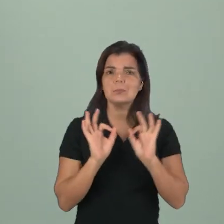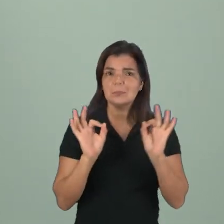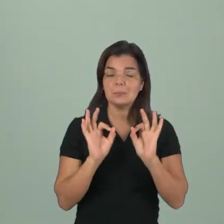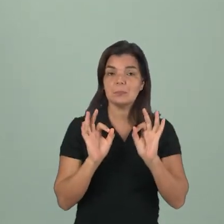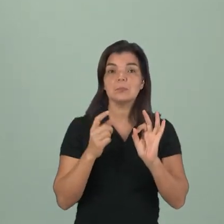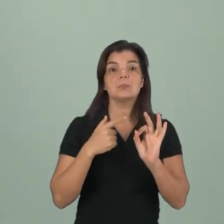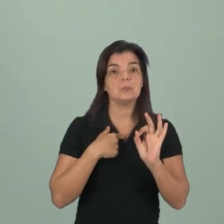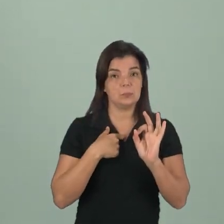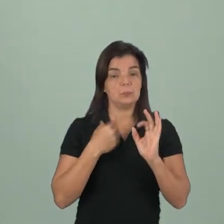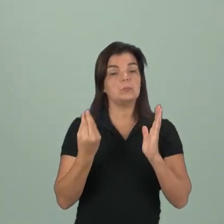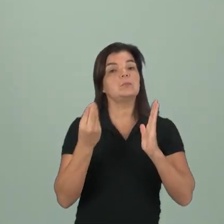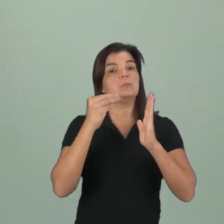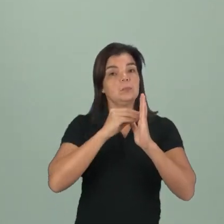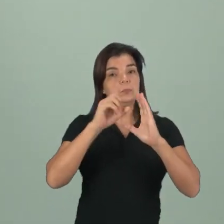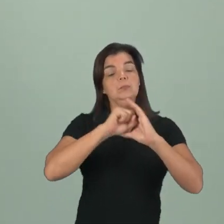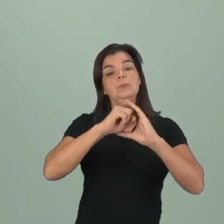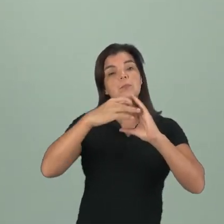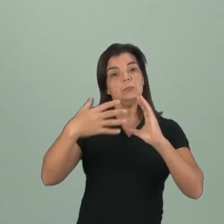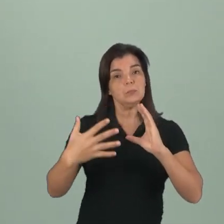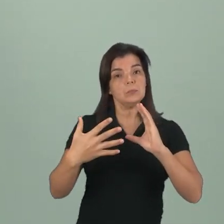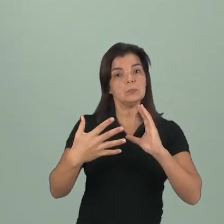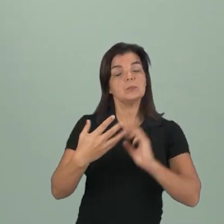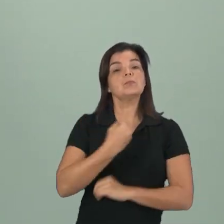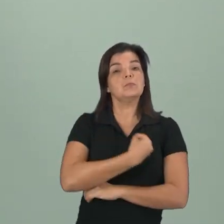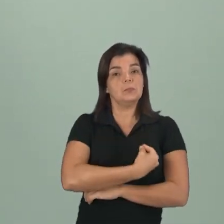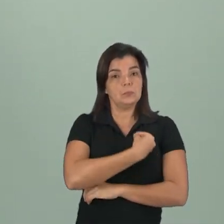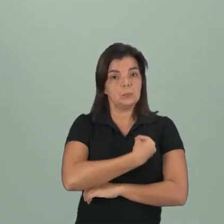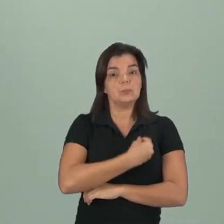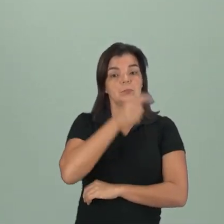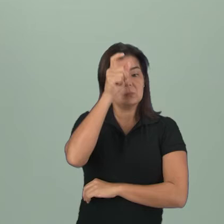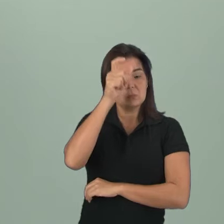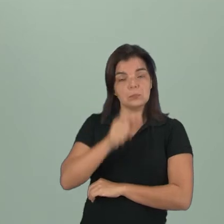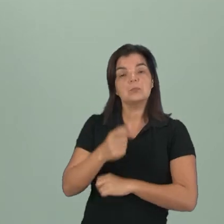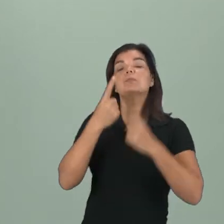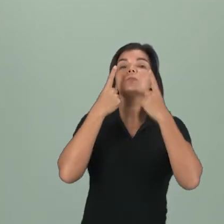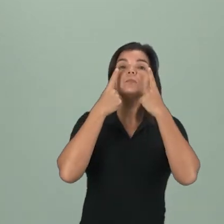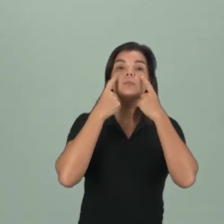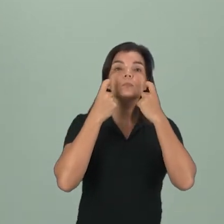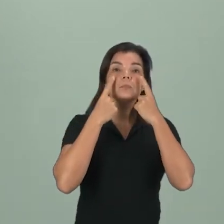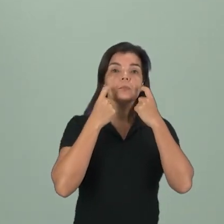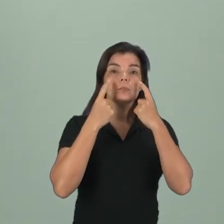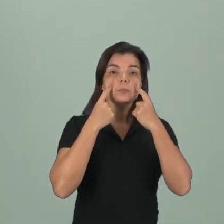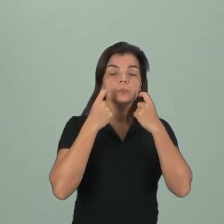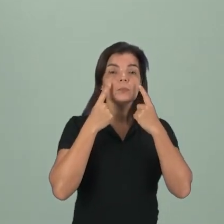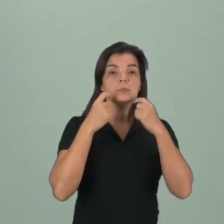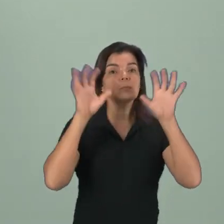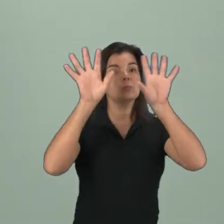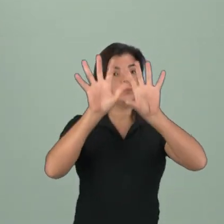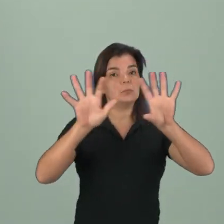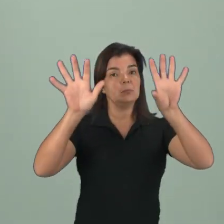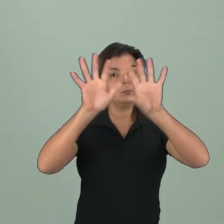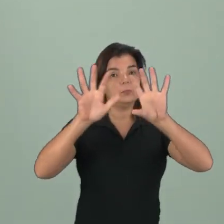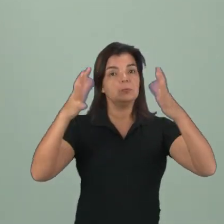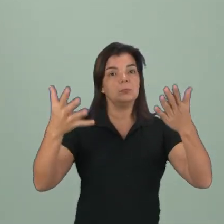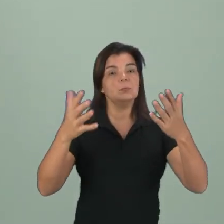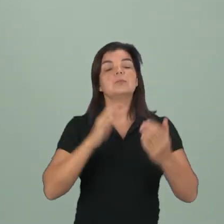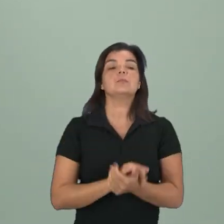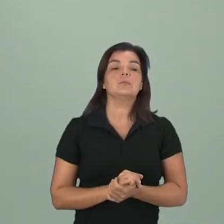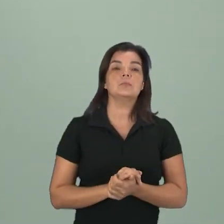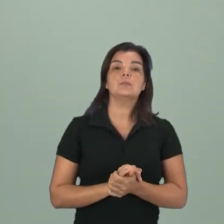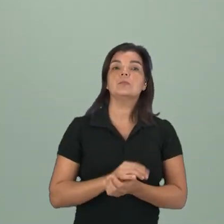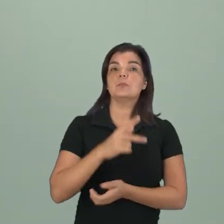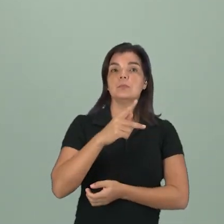Eu estou dando uma característica humana, né, a ação de chorar, para a nuvem. Logo, eu chamo